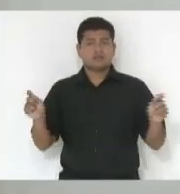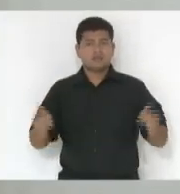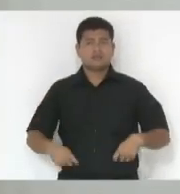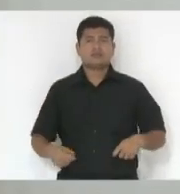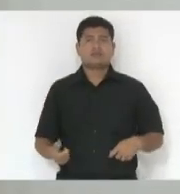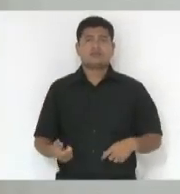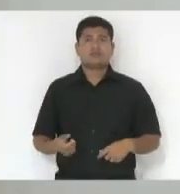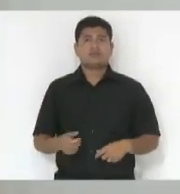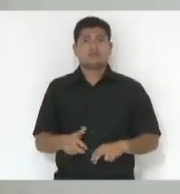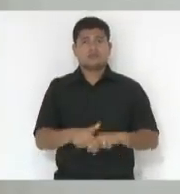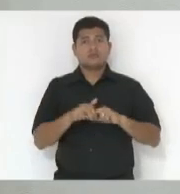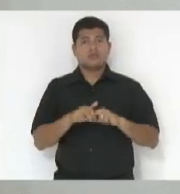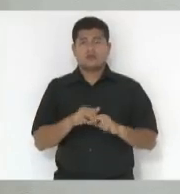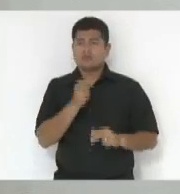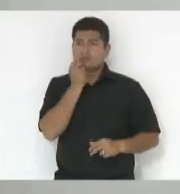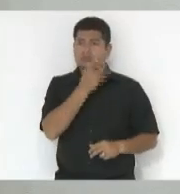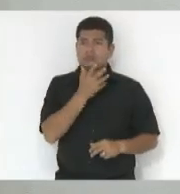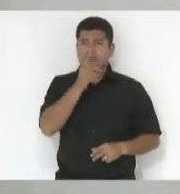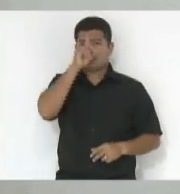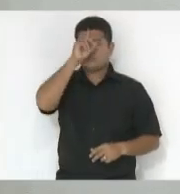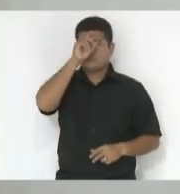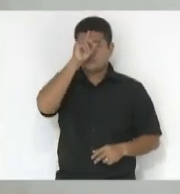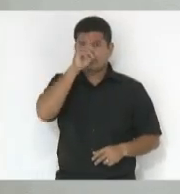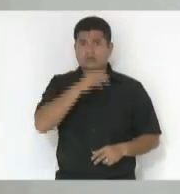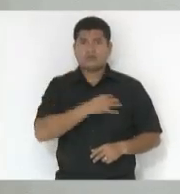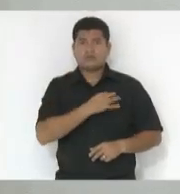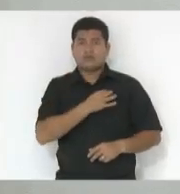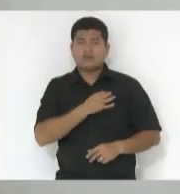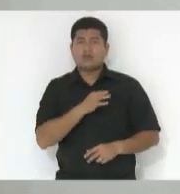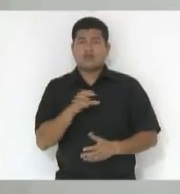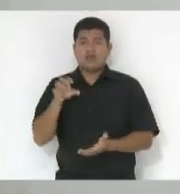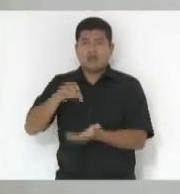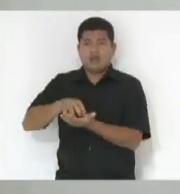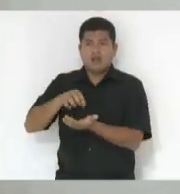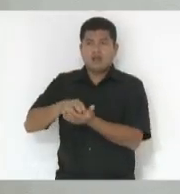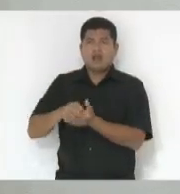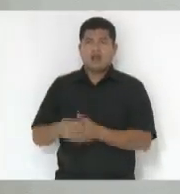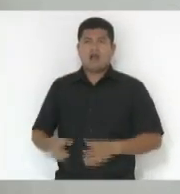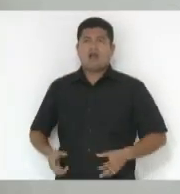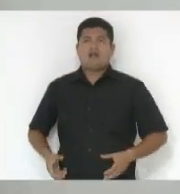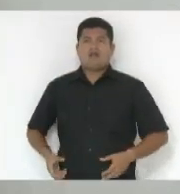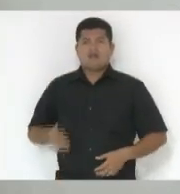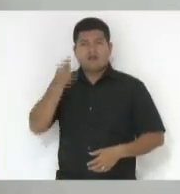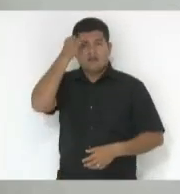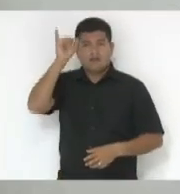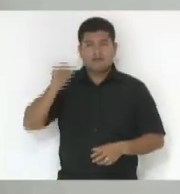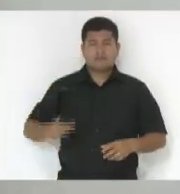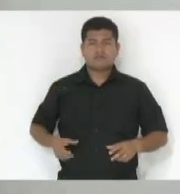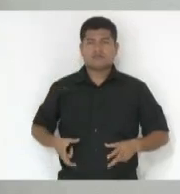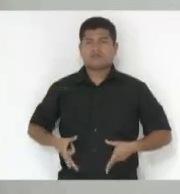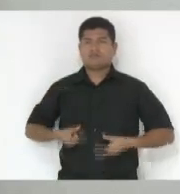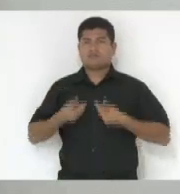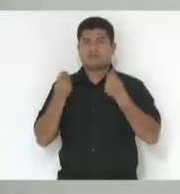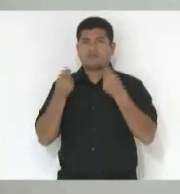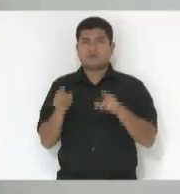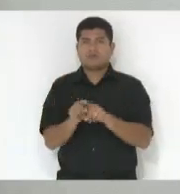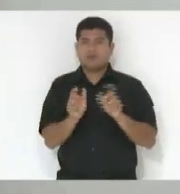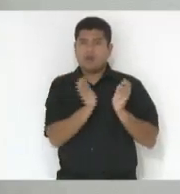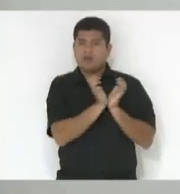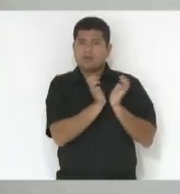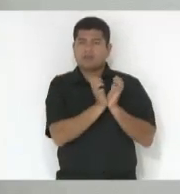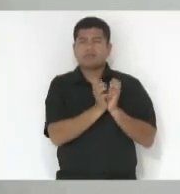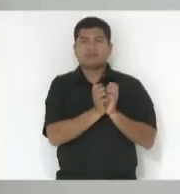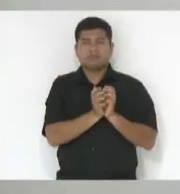muito bom que esses hospitais, as sedes da rede feminina, as APAES, pudessem receber projeto para instalação de